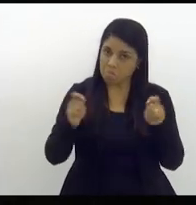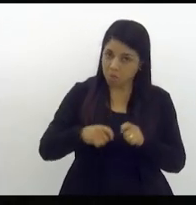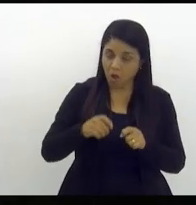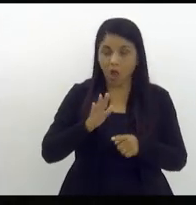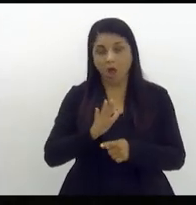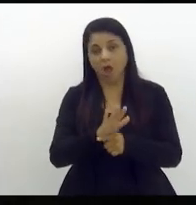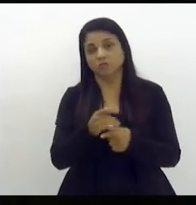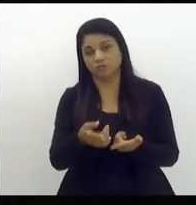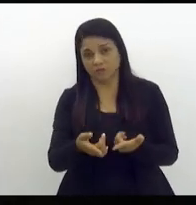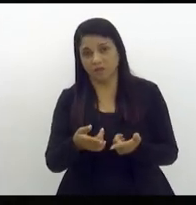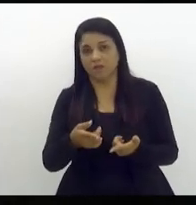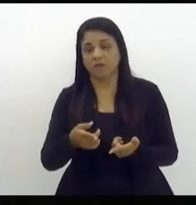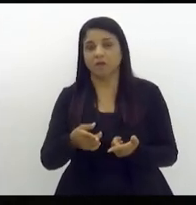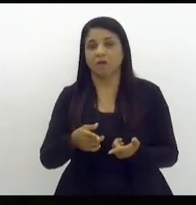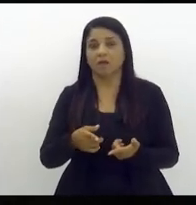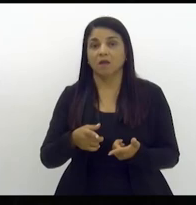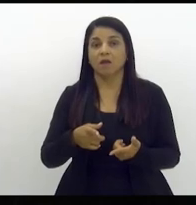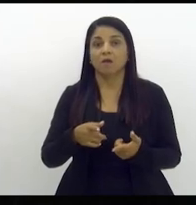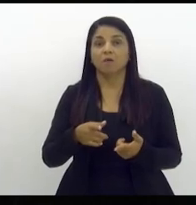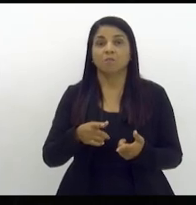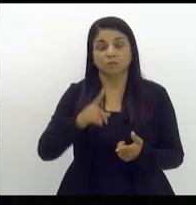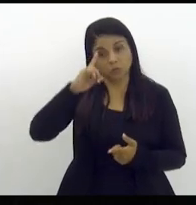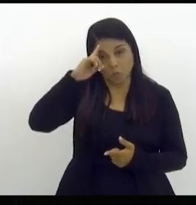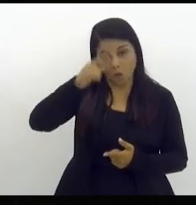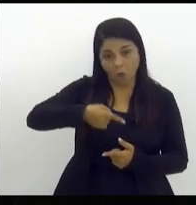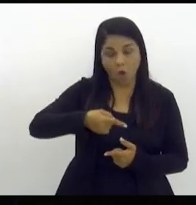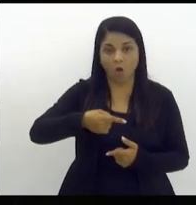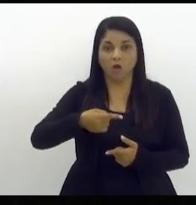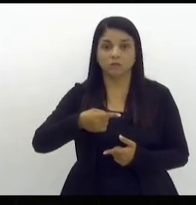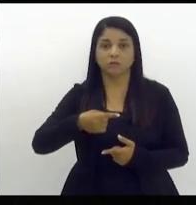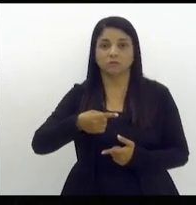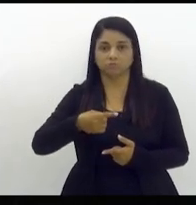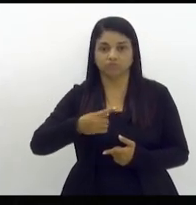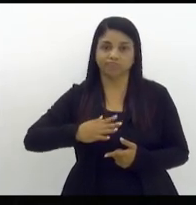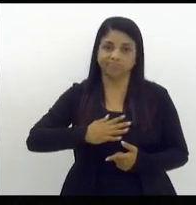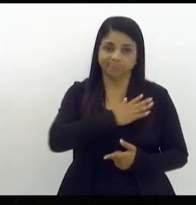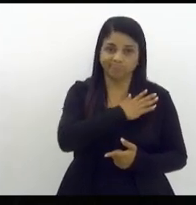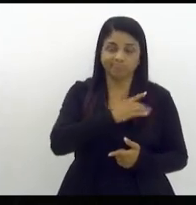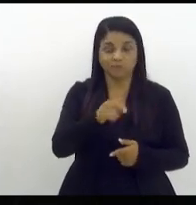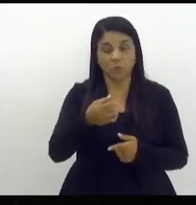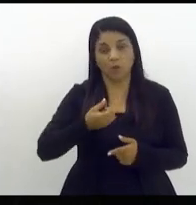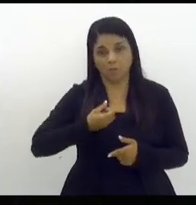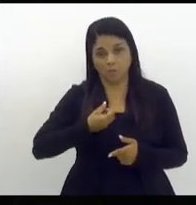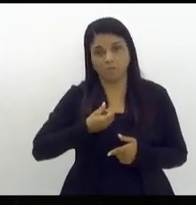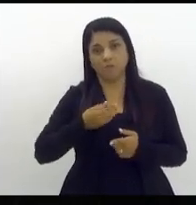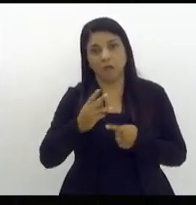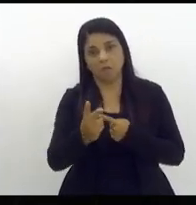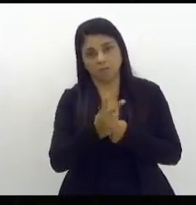situação. Porque, nesse caso, pode ter sido uma ordem de um superior. E a Câmara o protegerá.